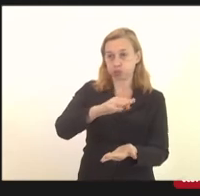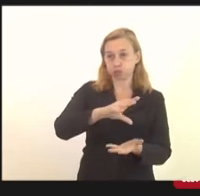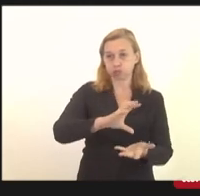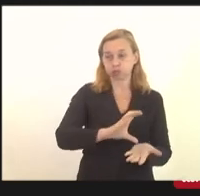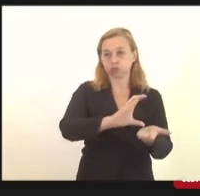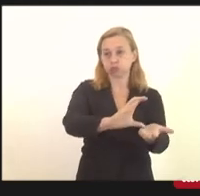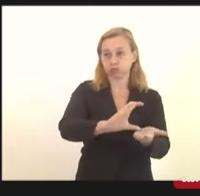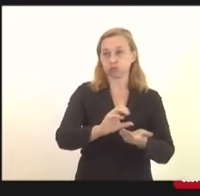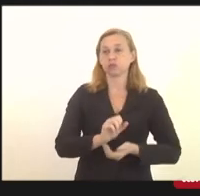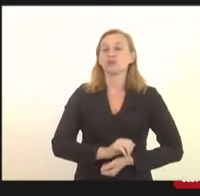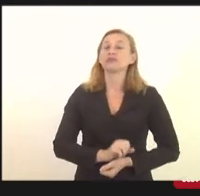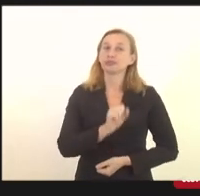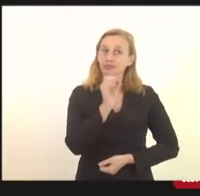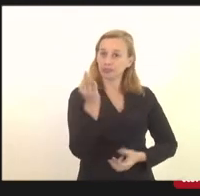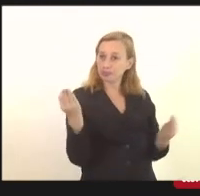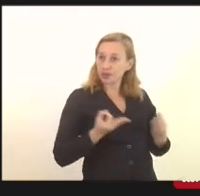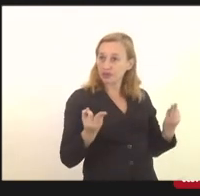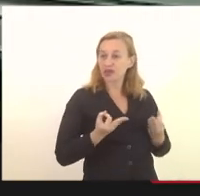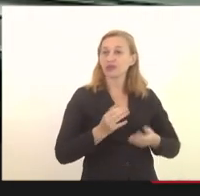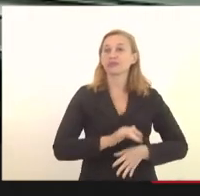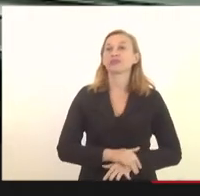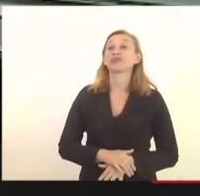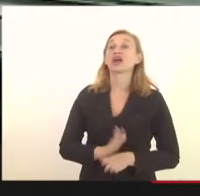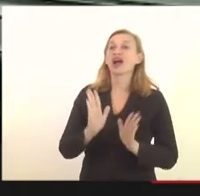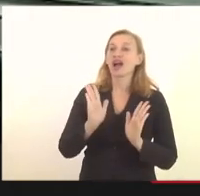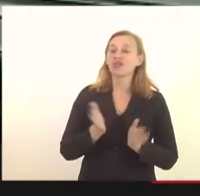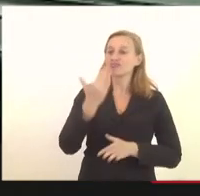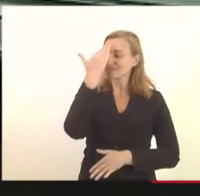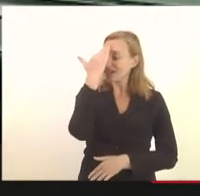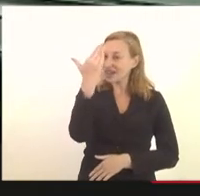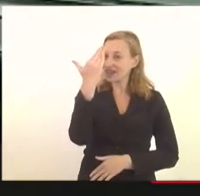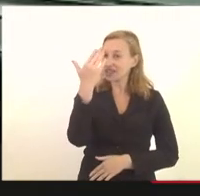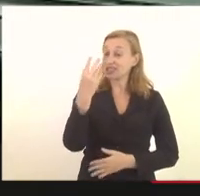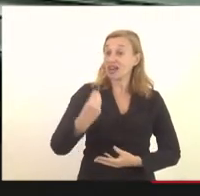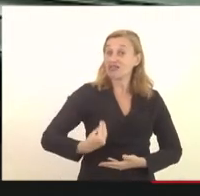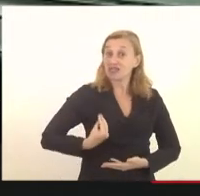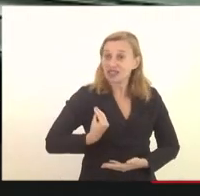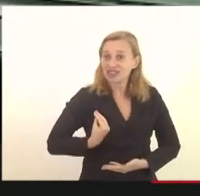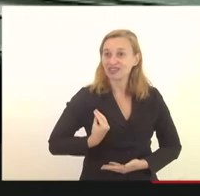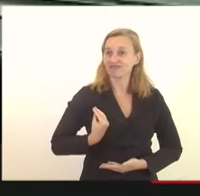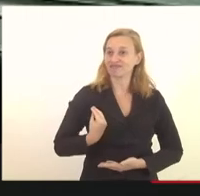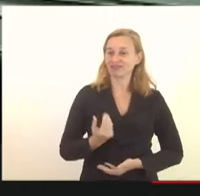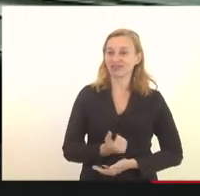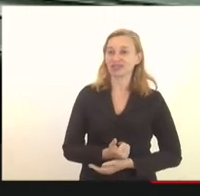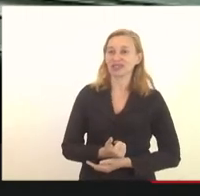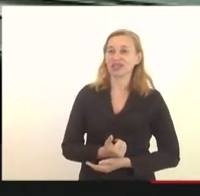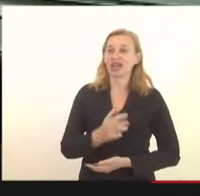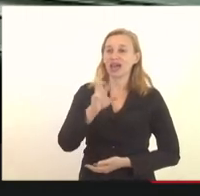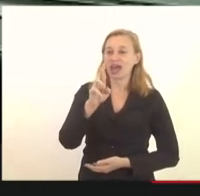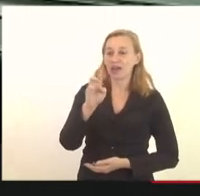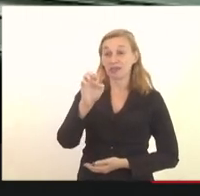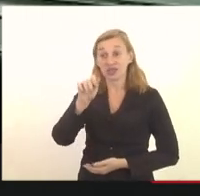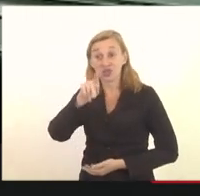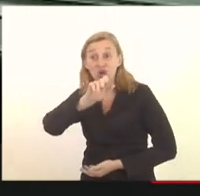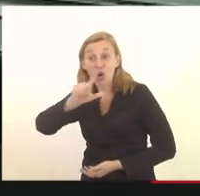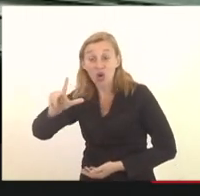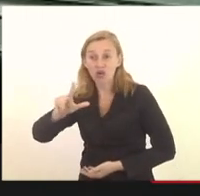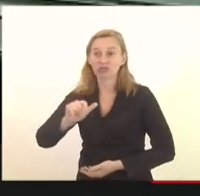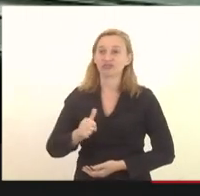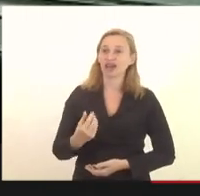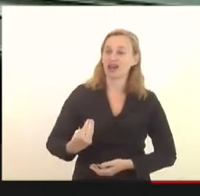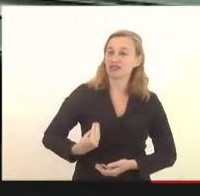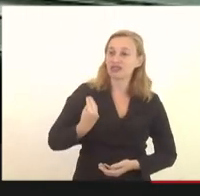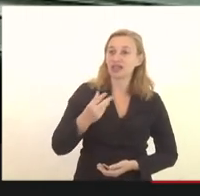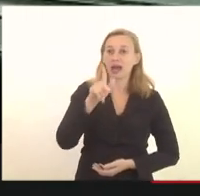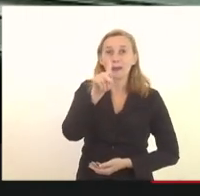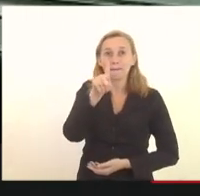Perfeito. Assim posto, agradecendo a presença da Repsol, agradecendo a presença